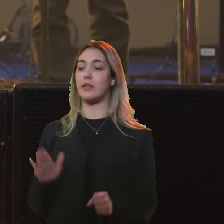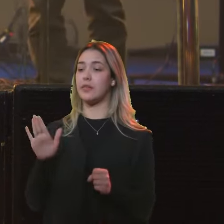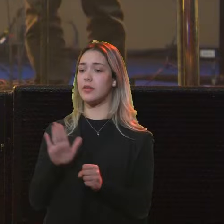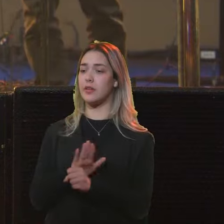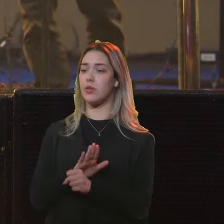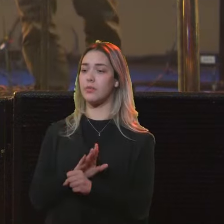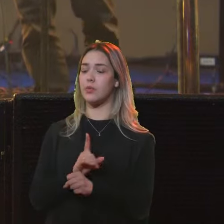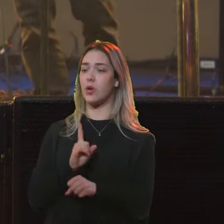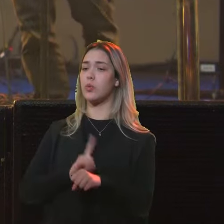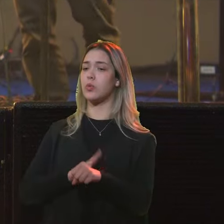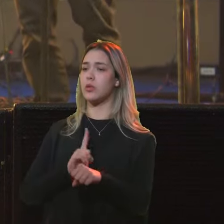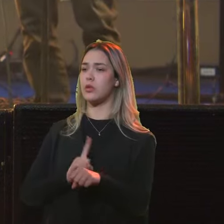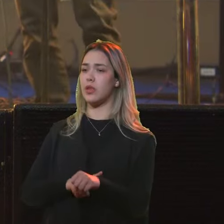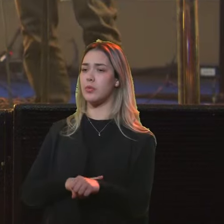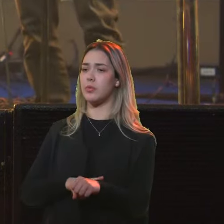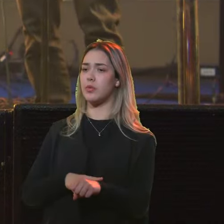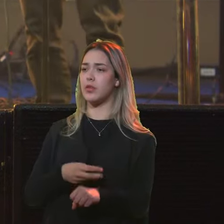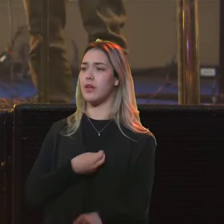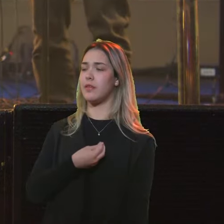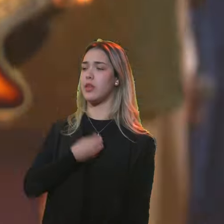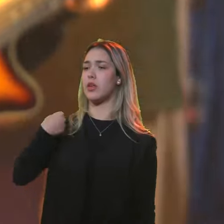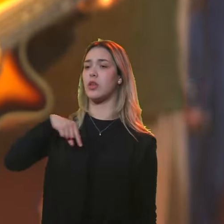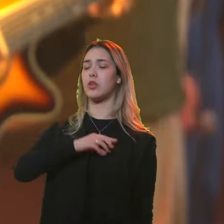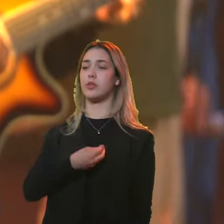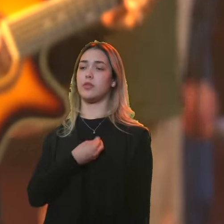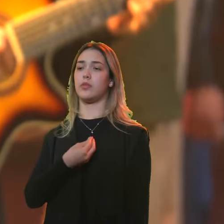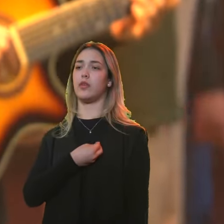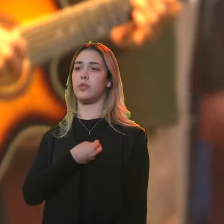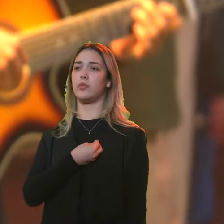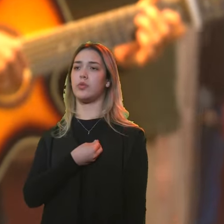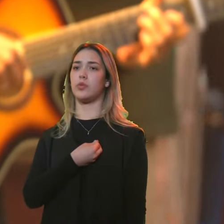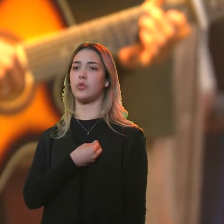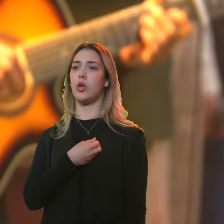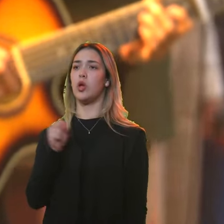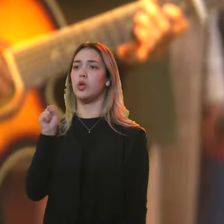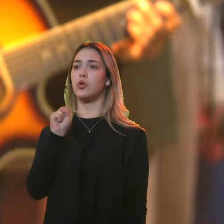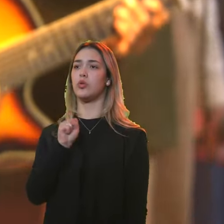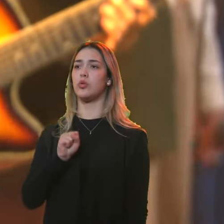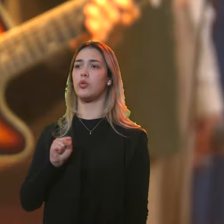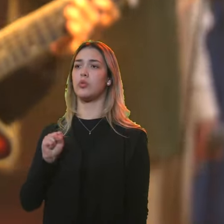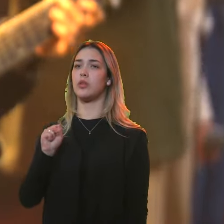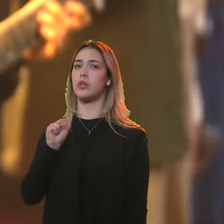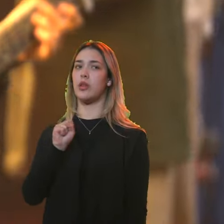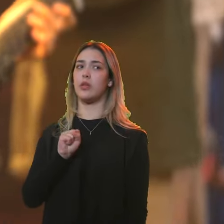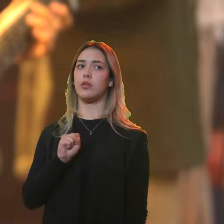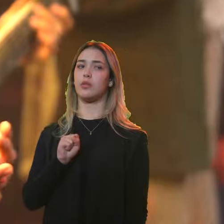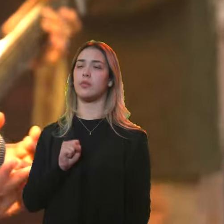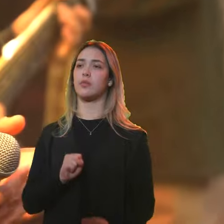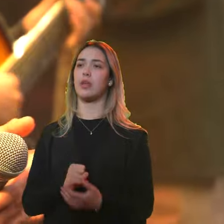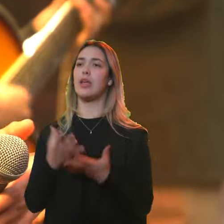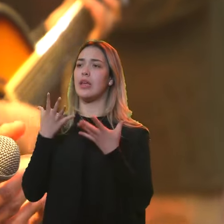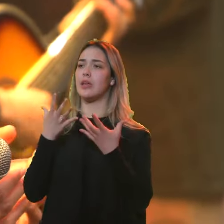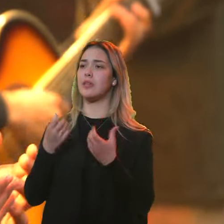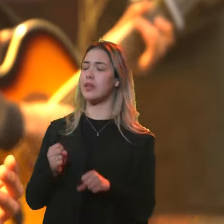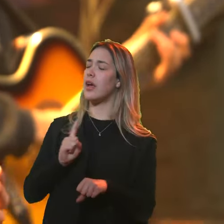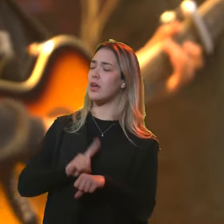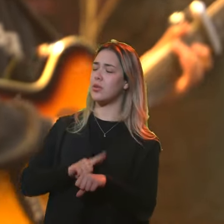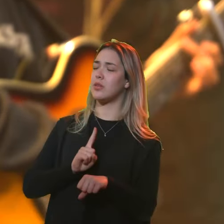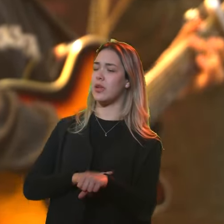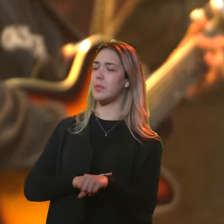vivendo. Aqueles que estão solteiros, em vez de arder de desejo por um homem, por uma mulher, vão arder de desejo por